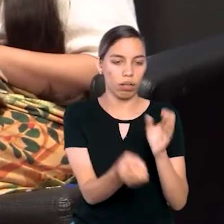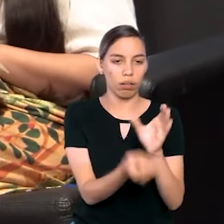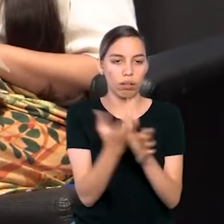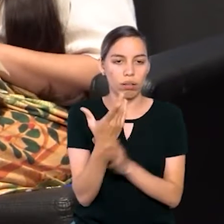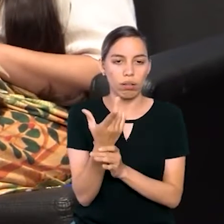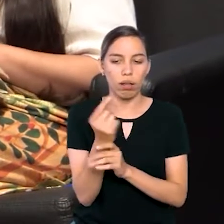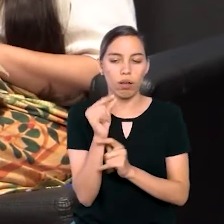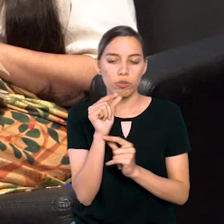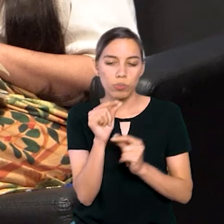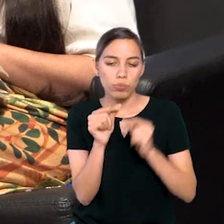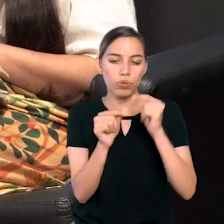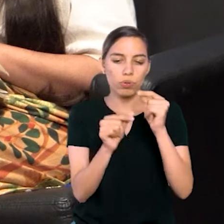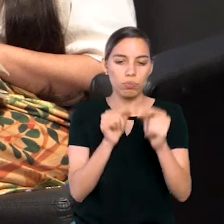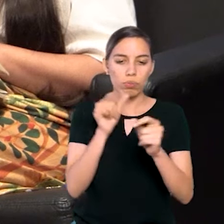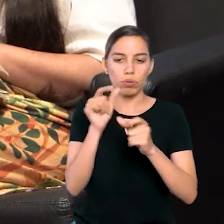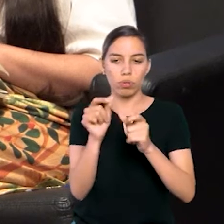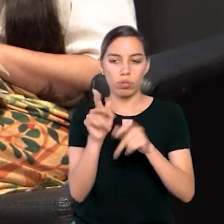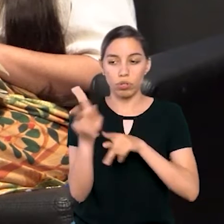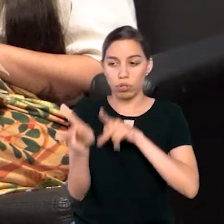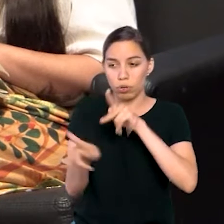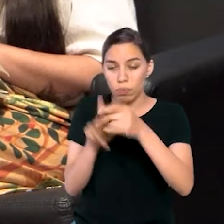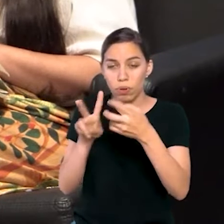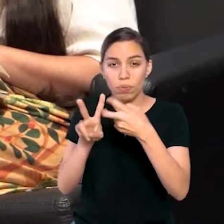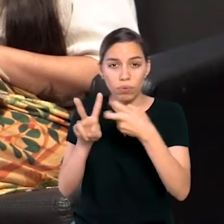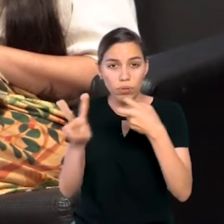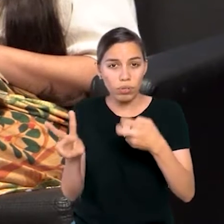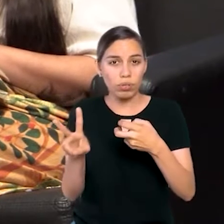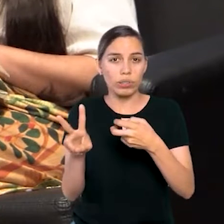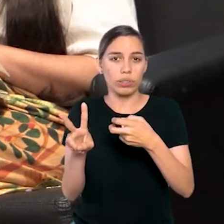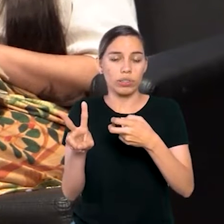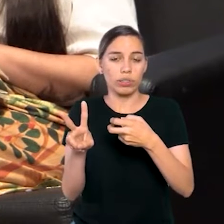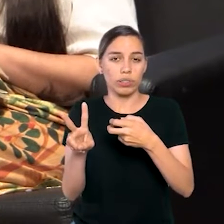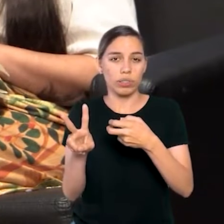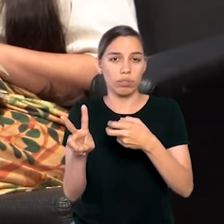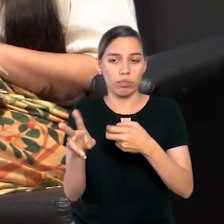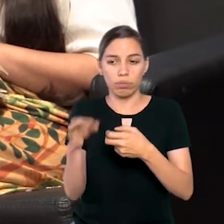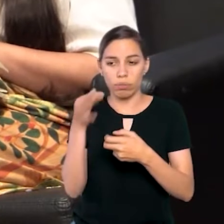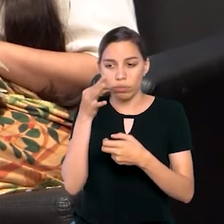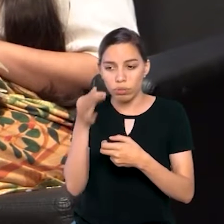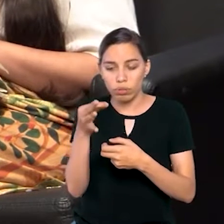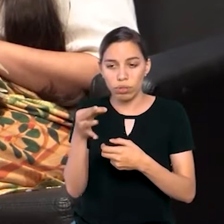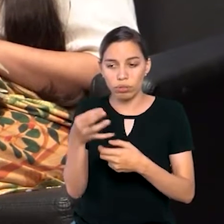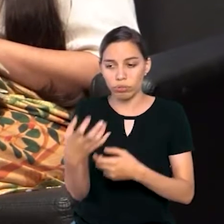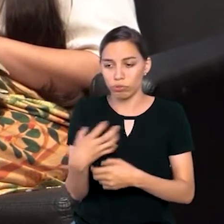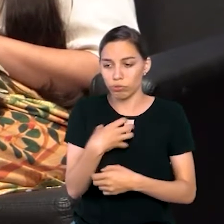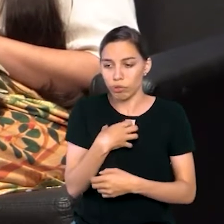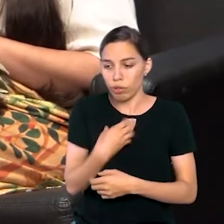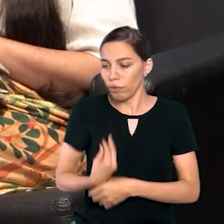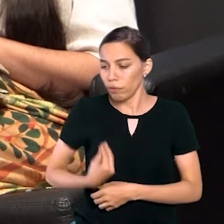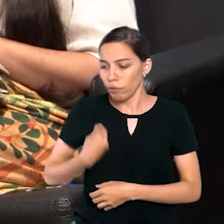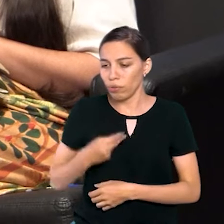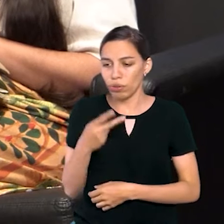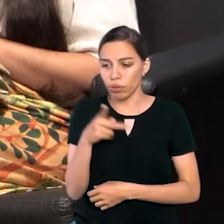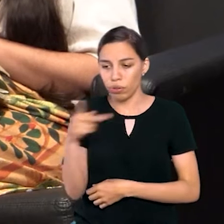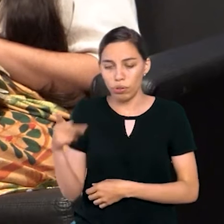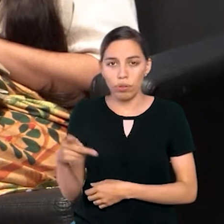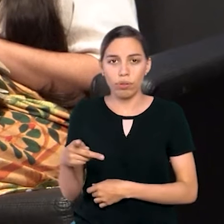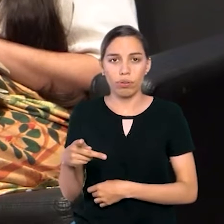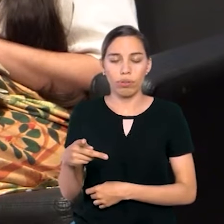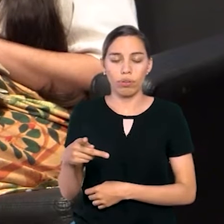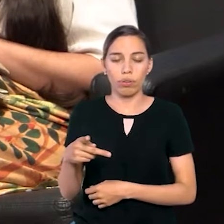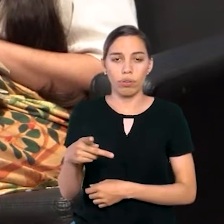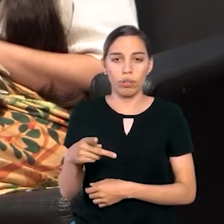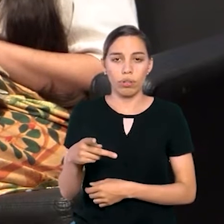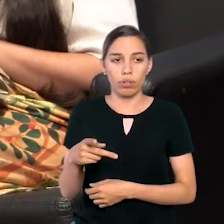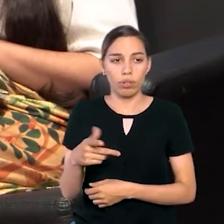essa visibilidade para as nossas cosmogonias, nossos modos de vida. E um ponto também que